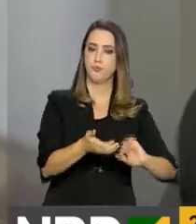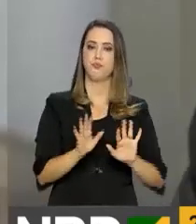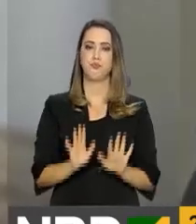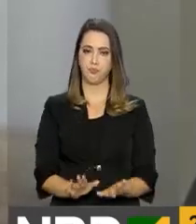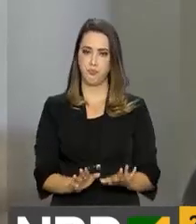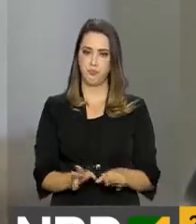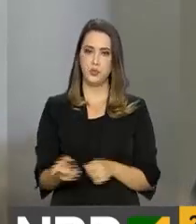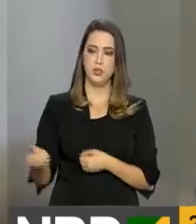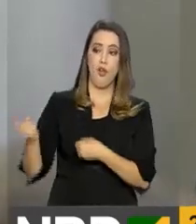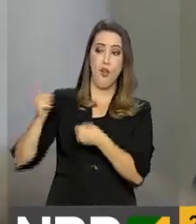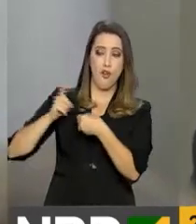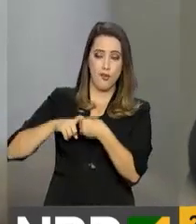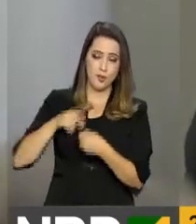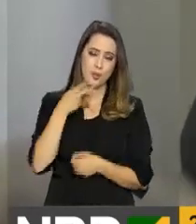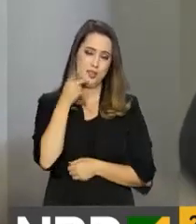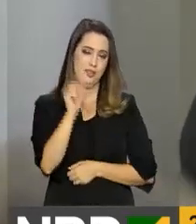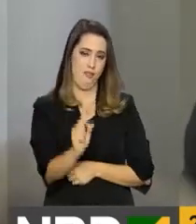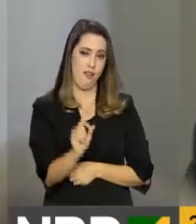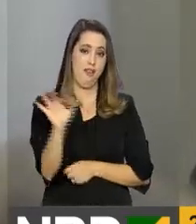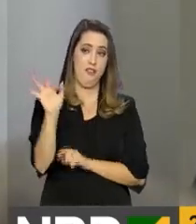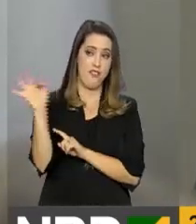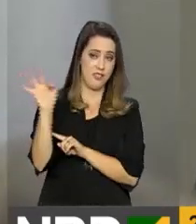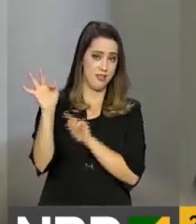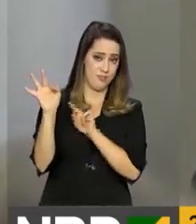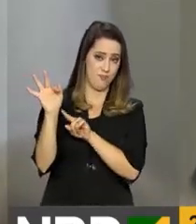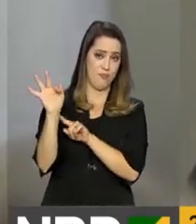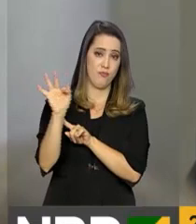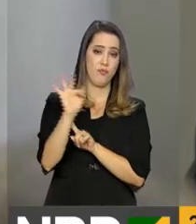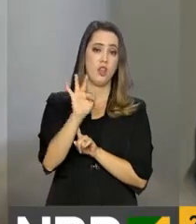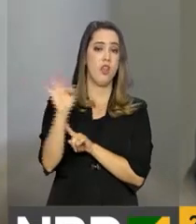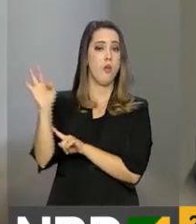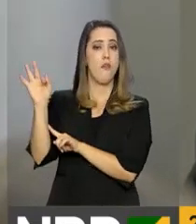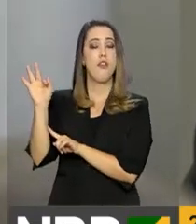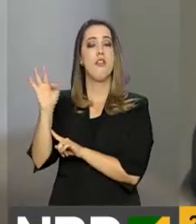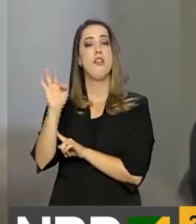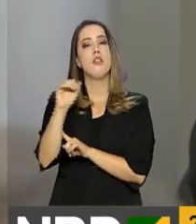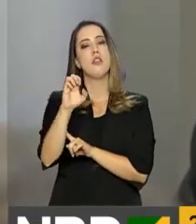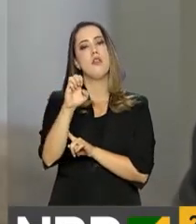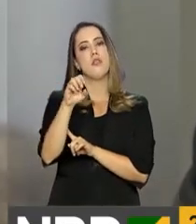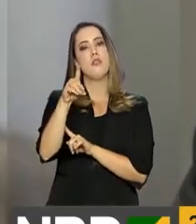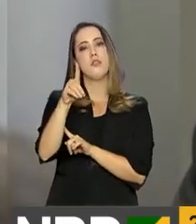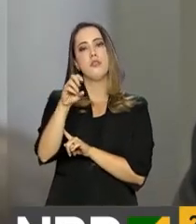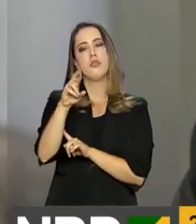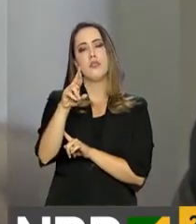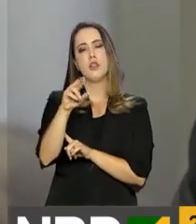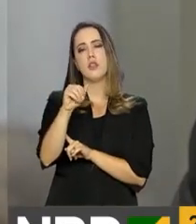federativo, e voltando a ele até, eu me recordo que havia